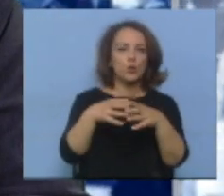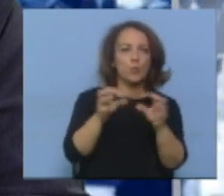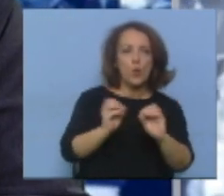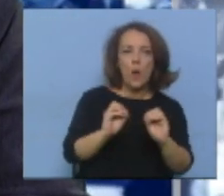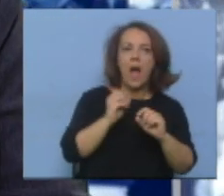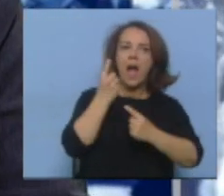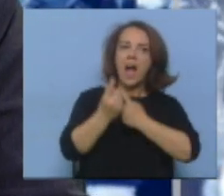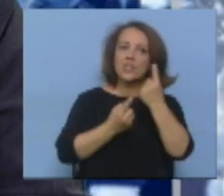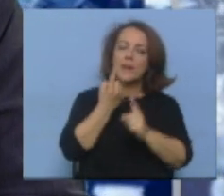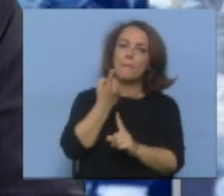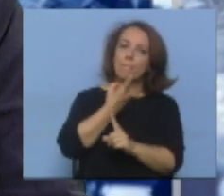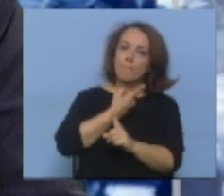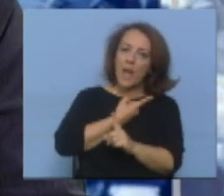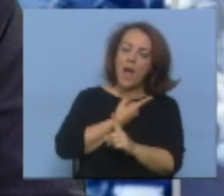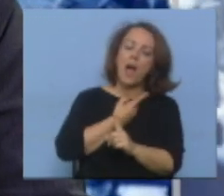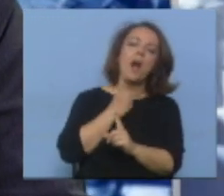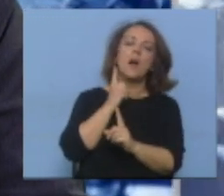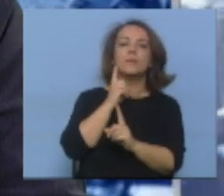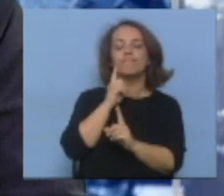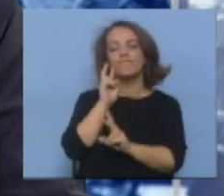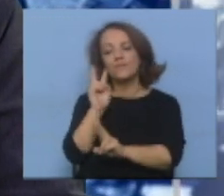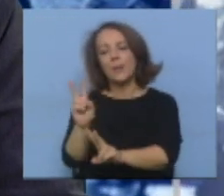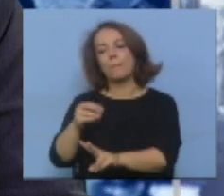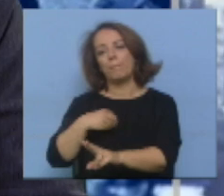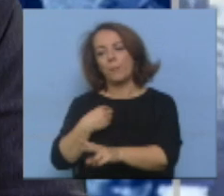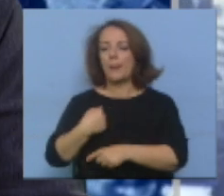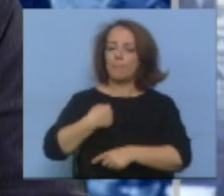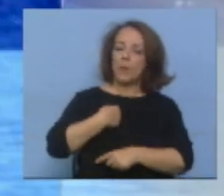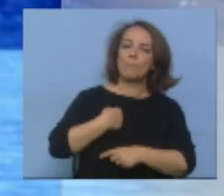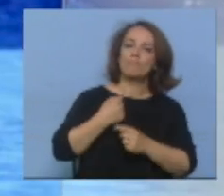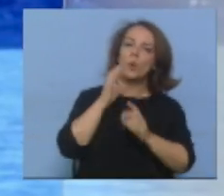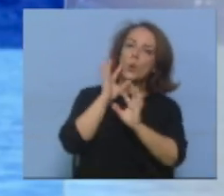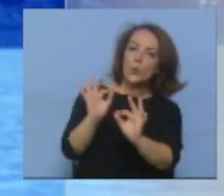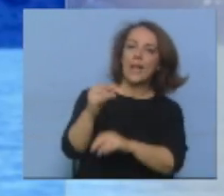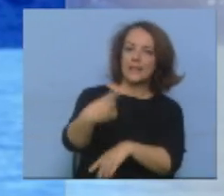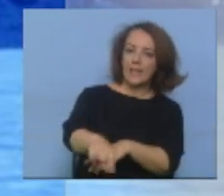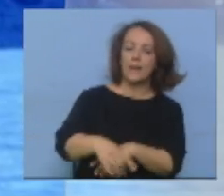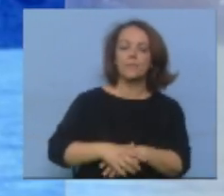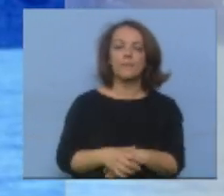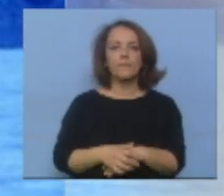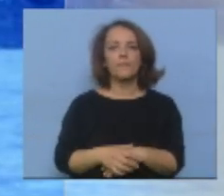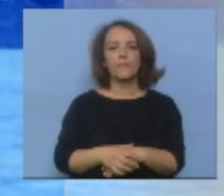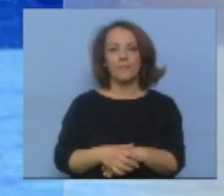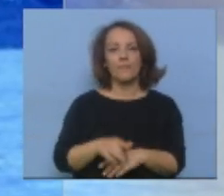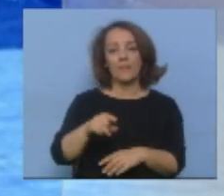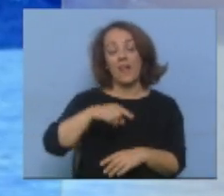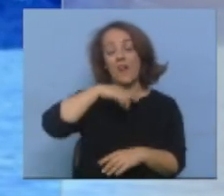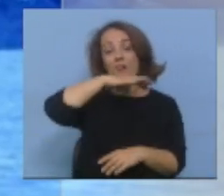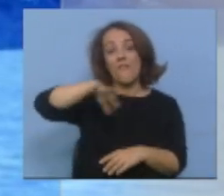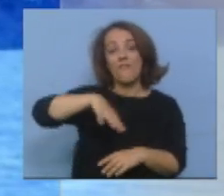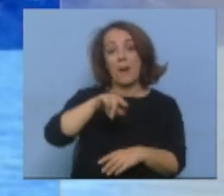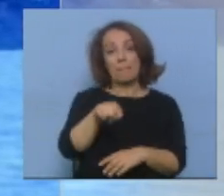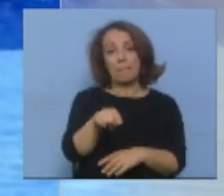às vezes temos de ter este cuidado uns com os outros, não é? A família acaba por ser a